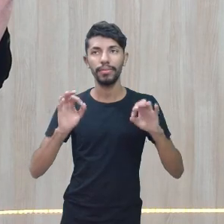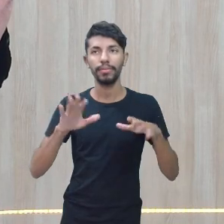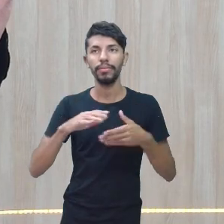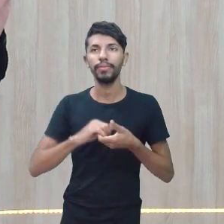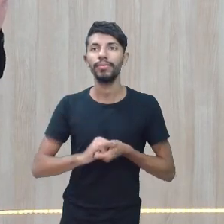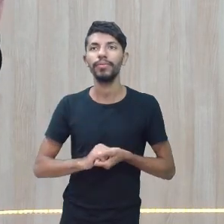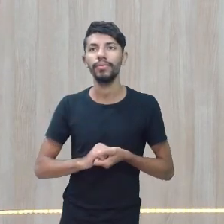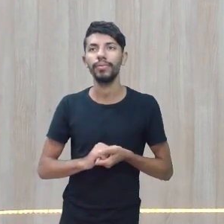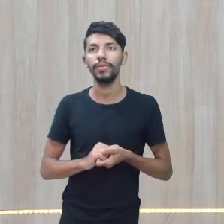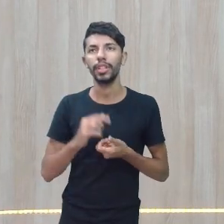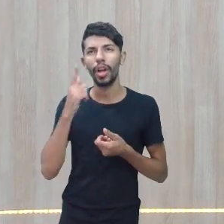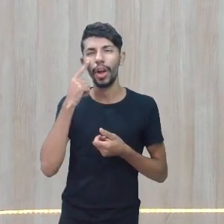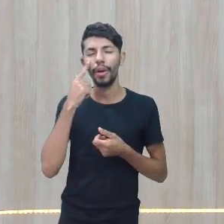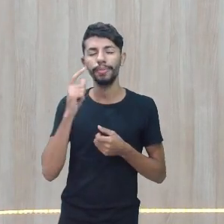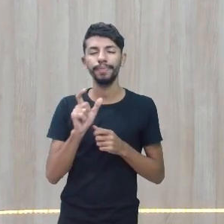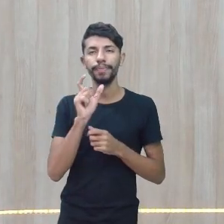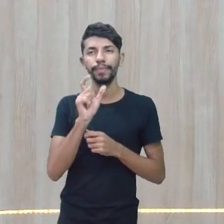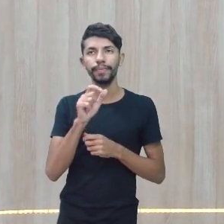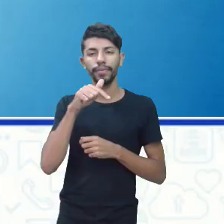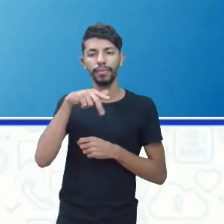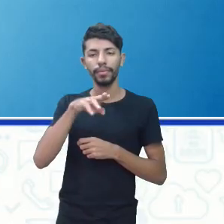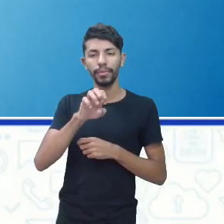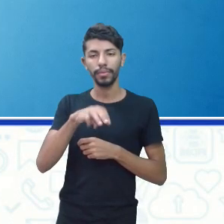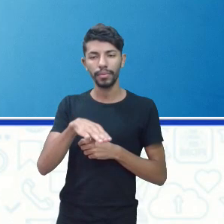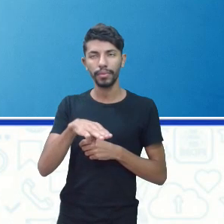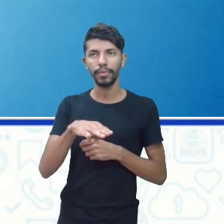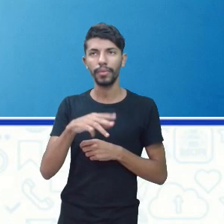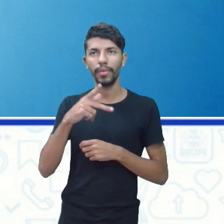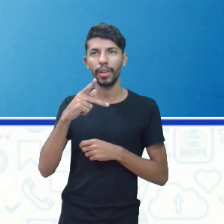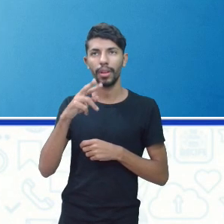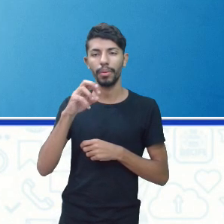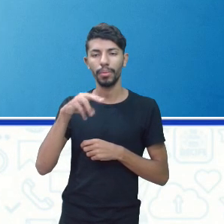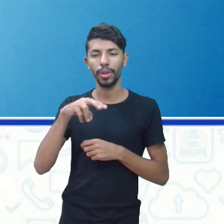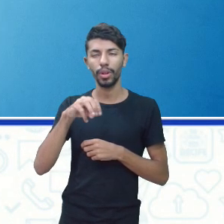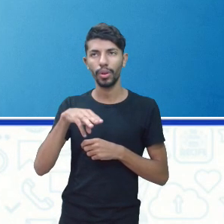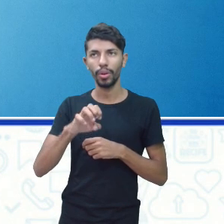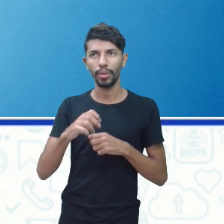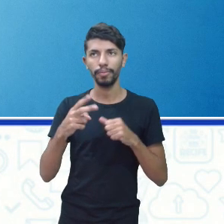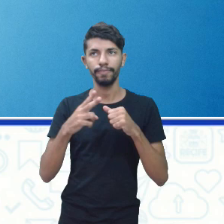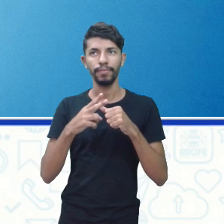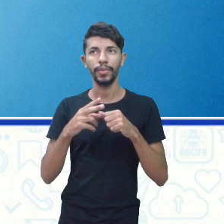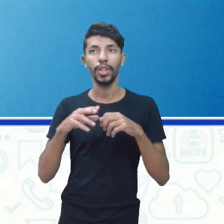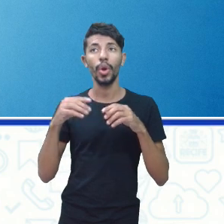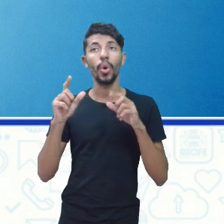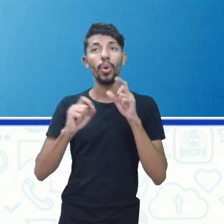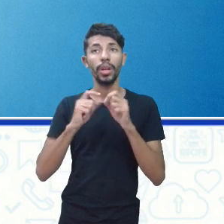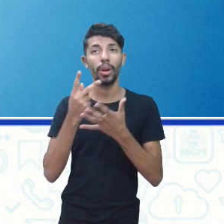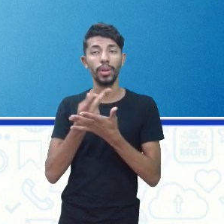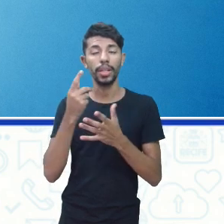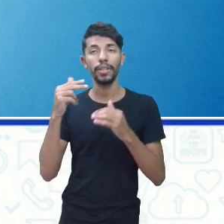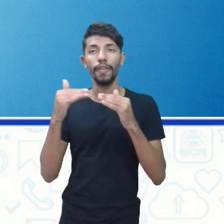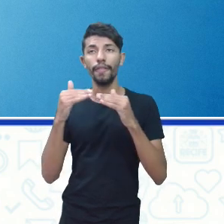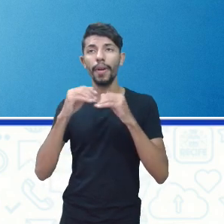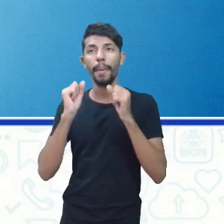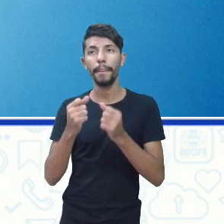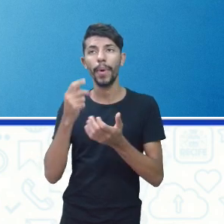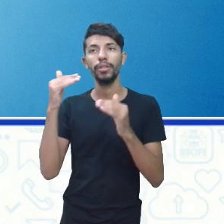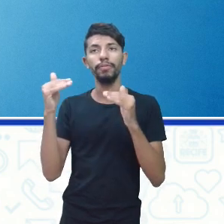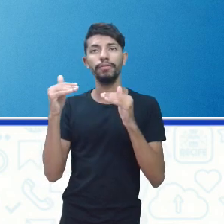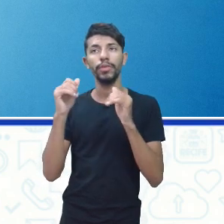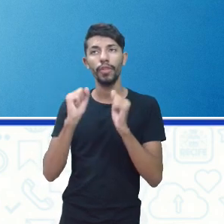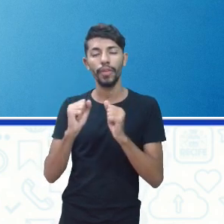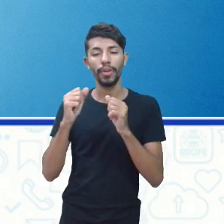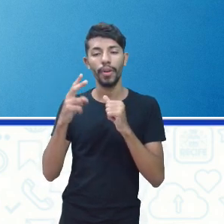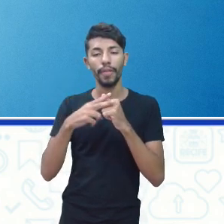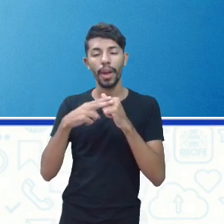Com o pronome quem, o verbo poderá concordar com o seu antecedente ou com o próprio pronome.